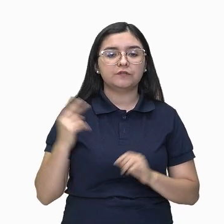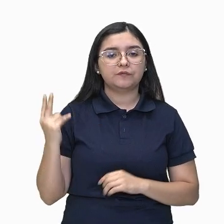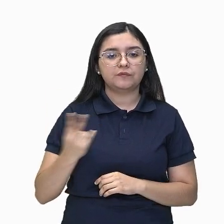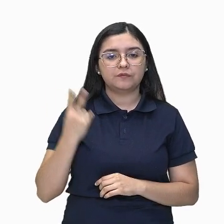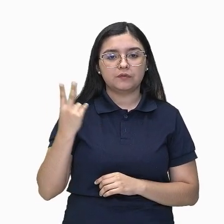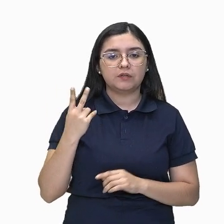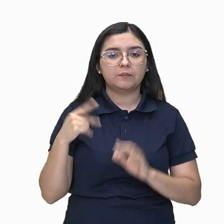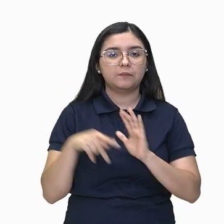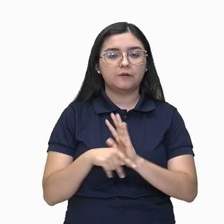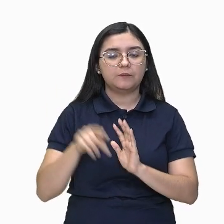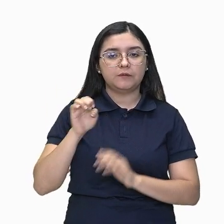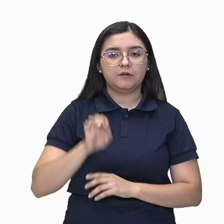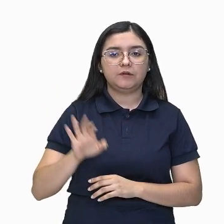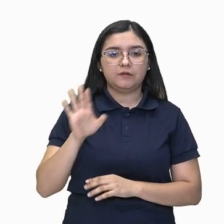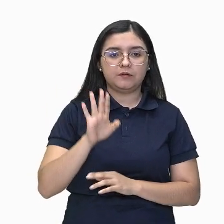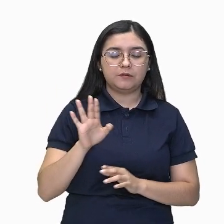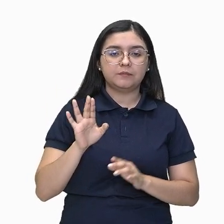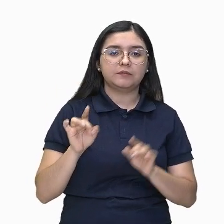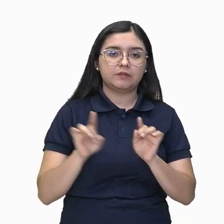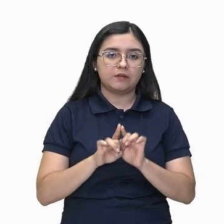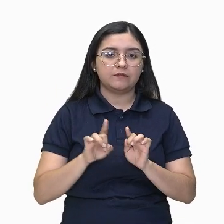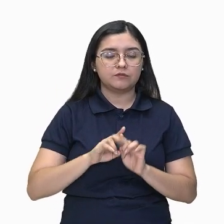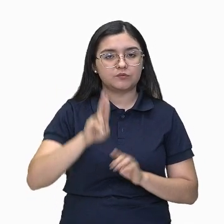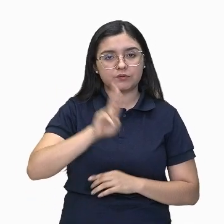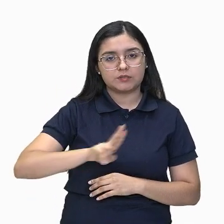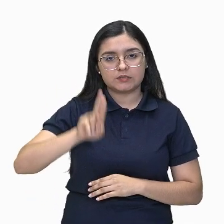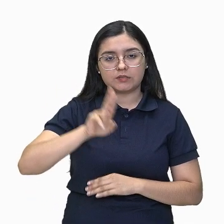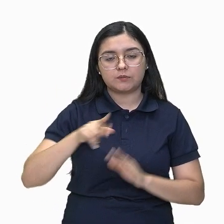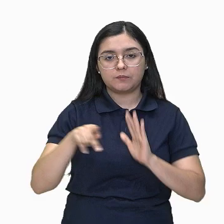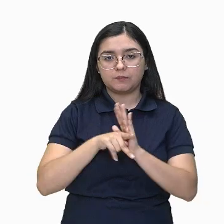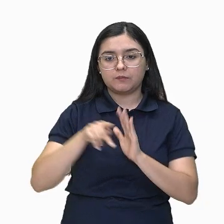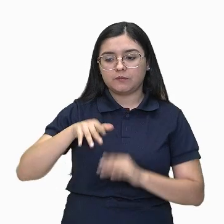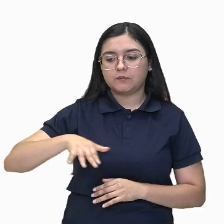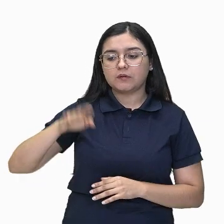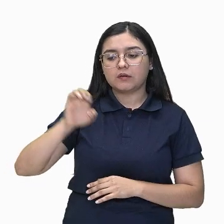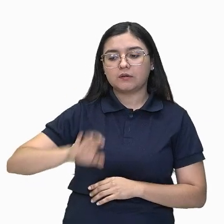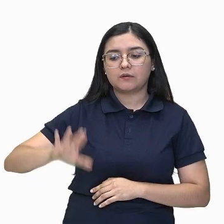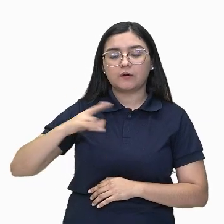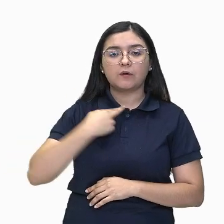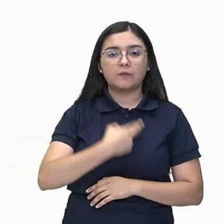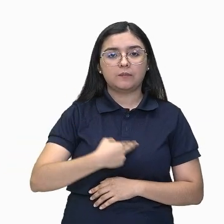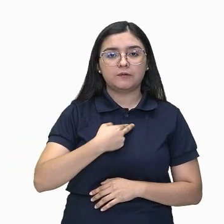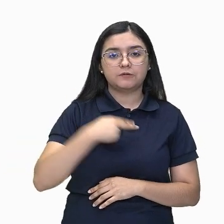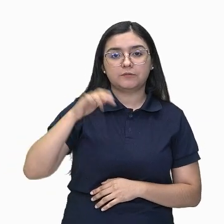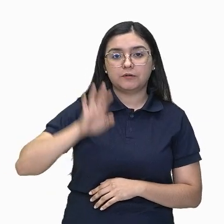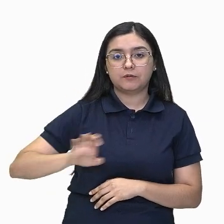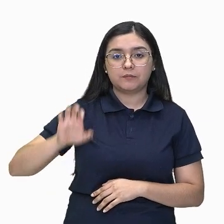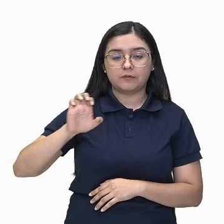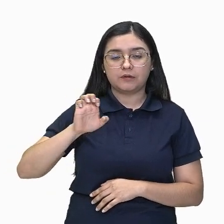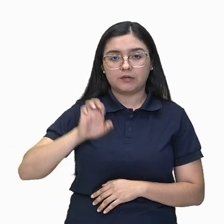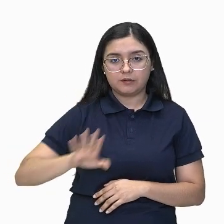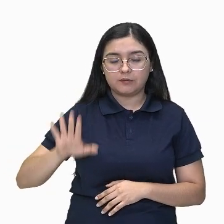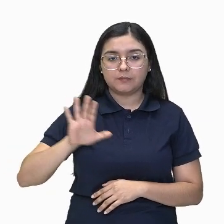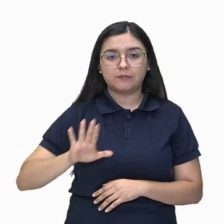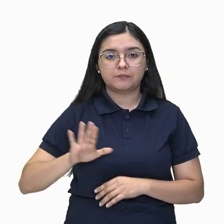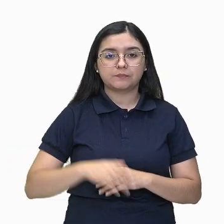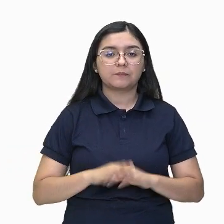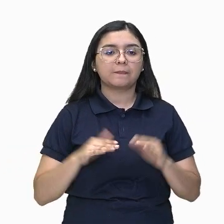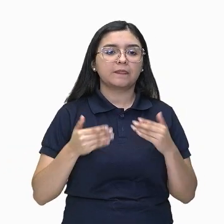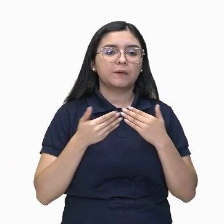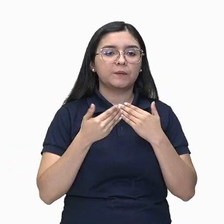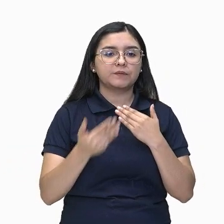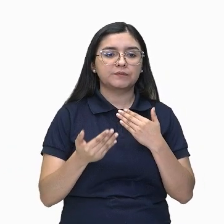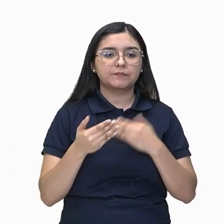valores europeus que estavam sendo estabelecidos na Europa, no romantismo europeu. Então,